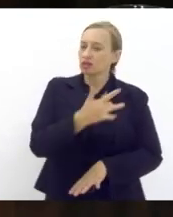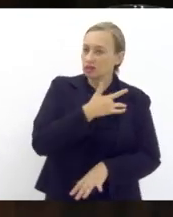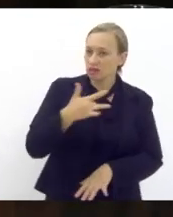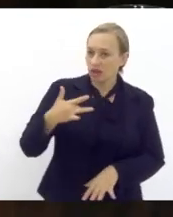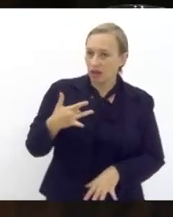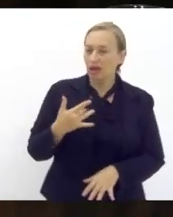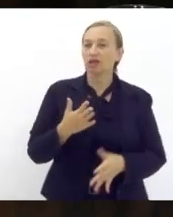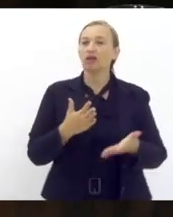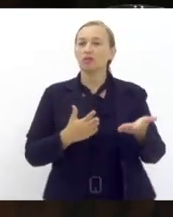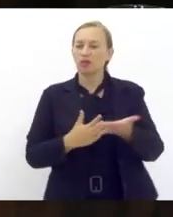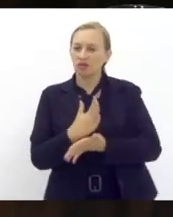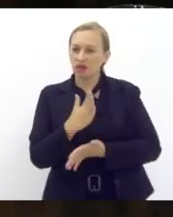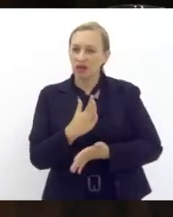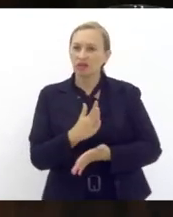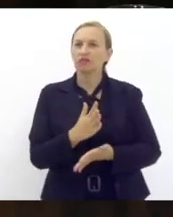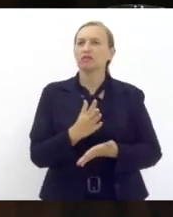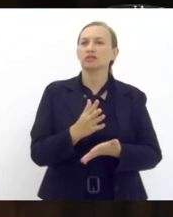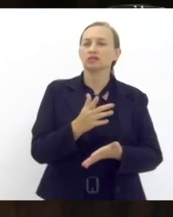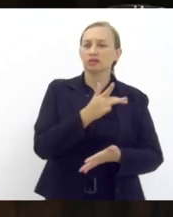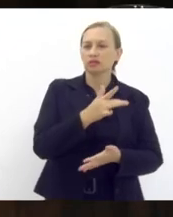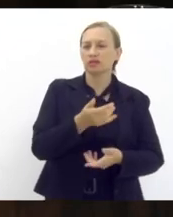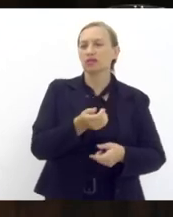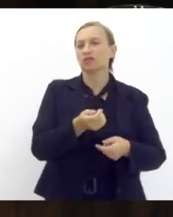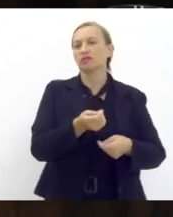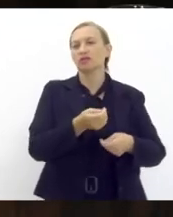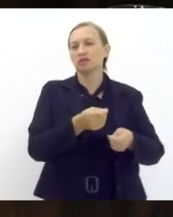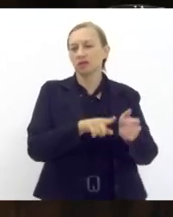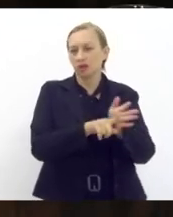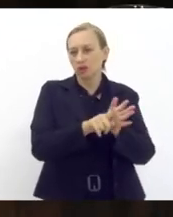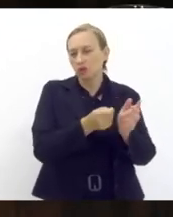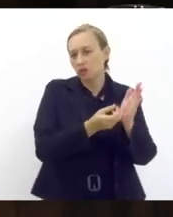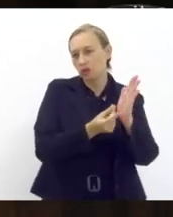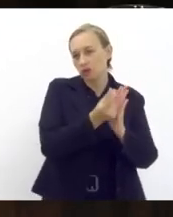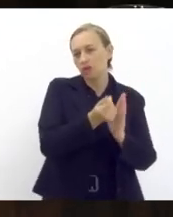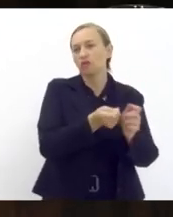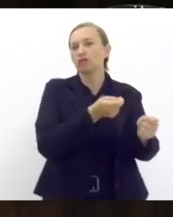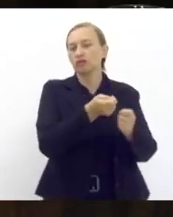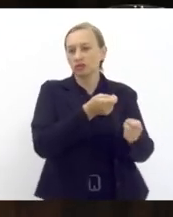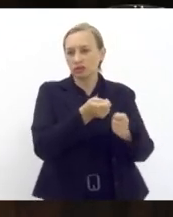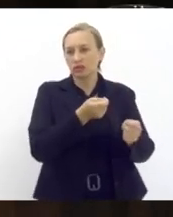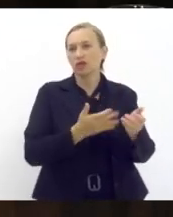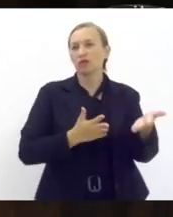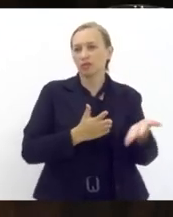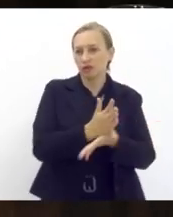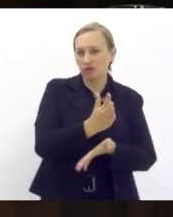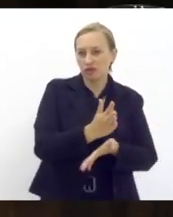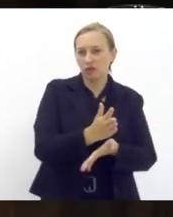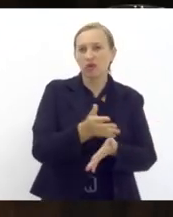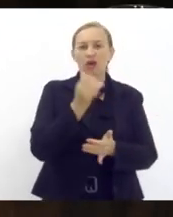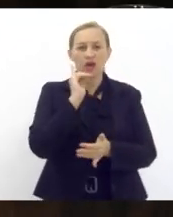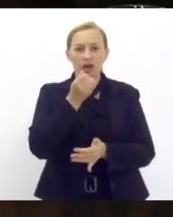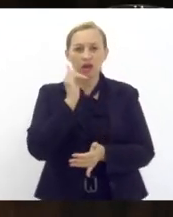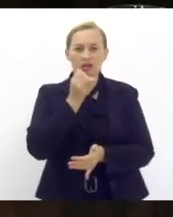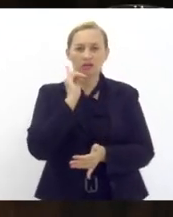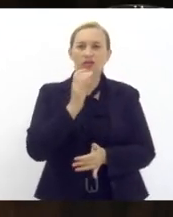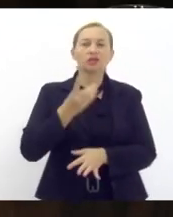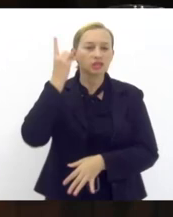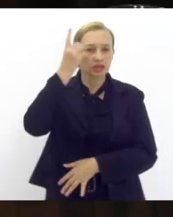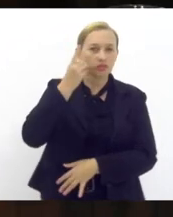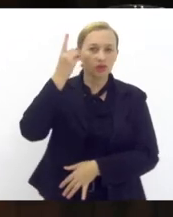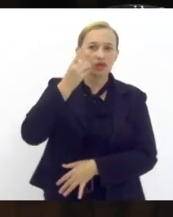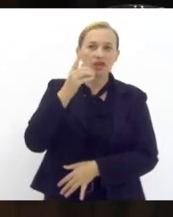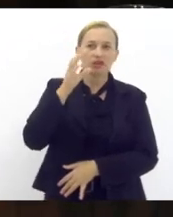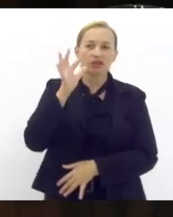saúde, favorável. De orçamento, finanças, fiscalização financeira e controle, favorável. Relatores, deputado